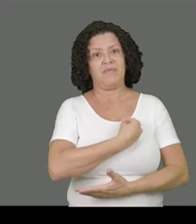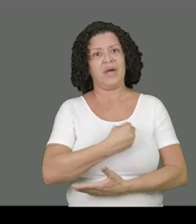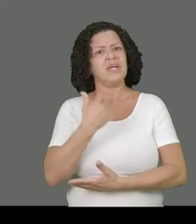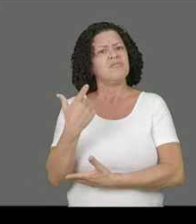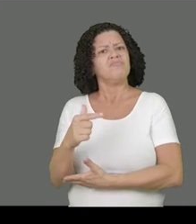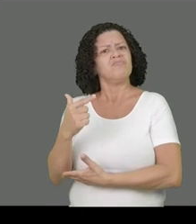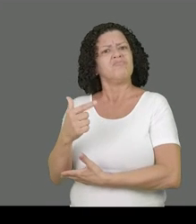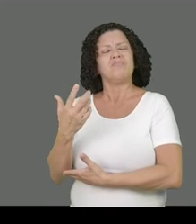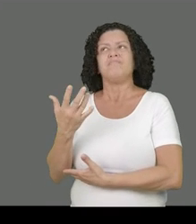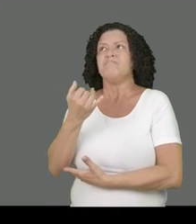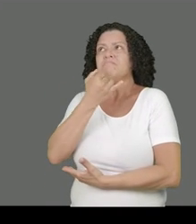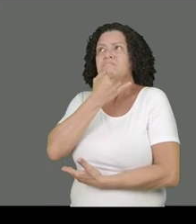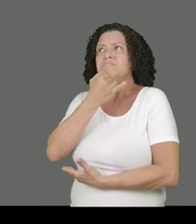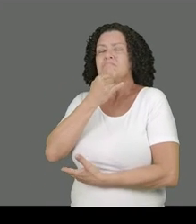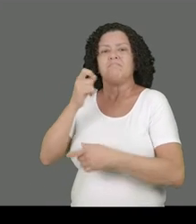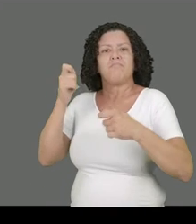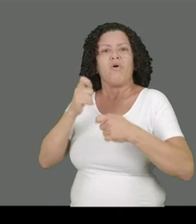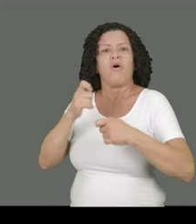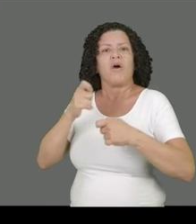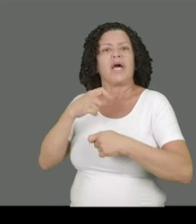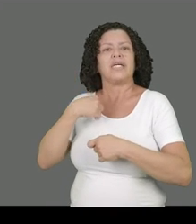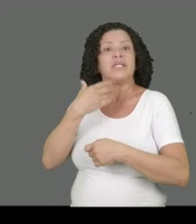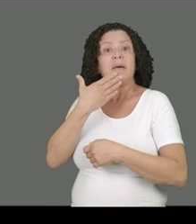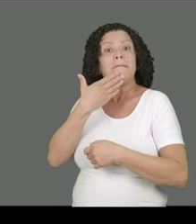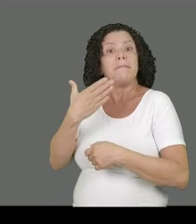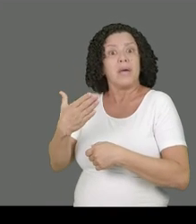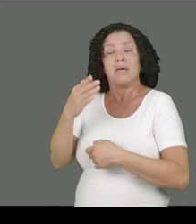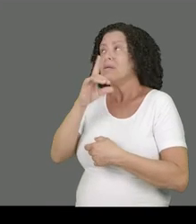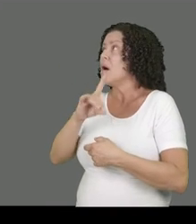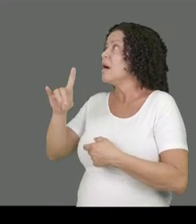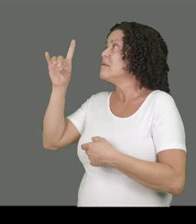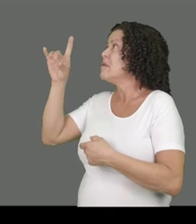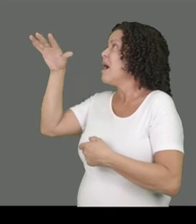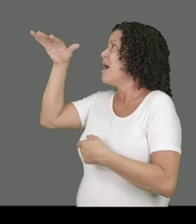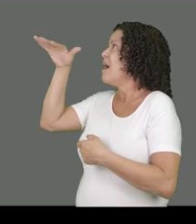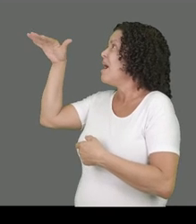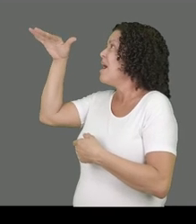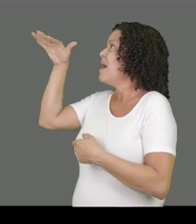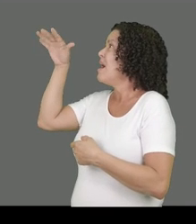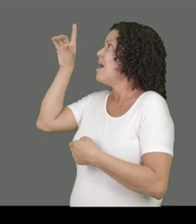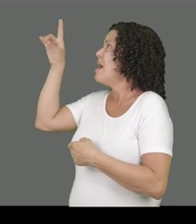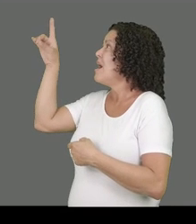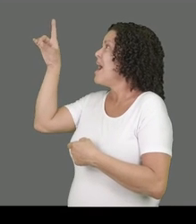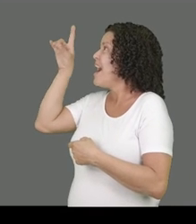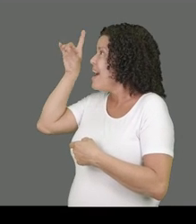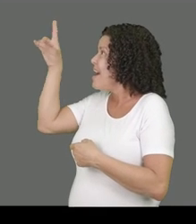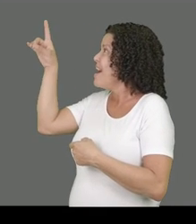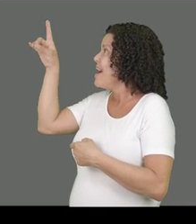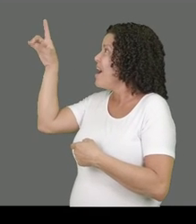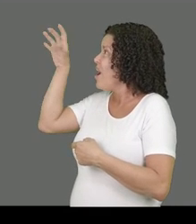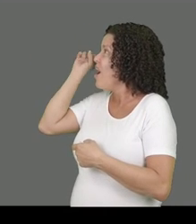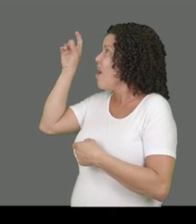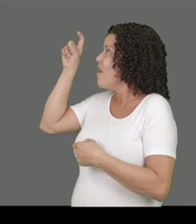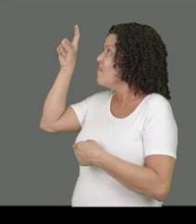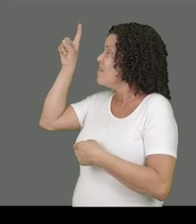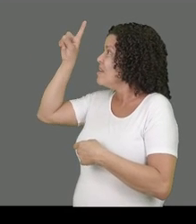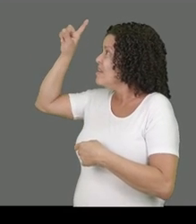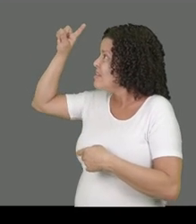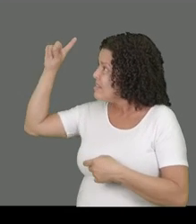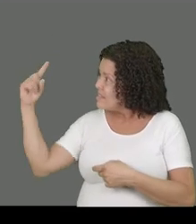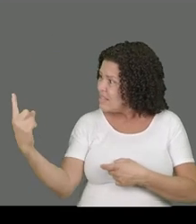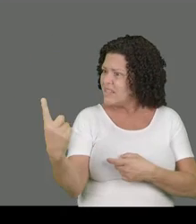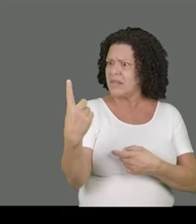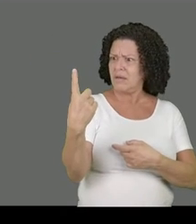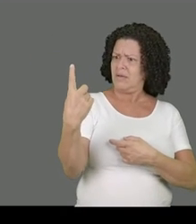aconteçam. Não existe a possibilidade de a gente pedir ao mais alto, por exemplo, e do mais alto